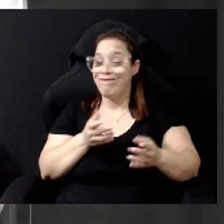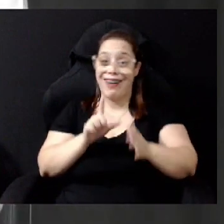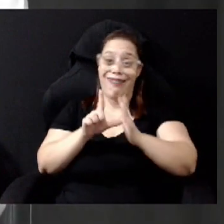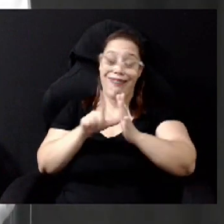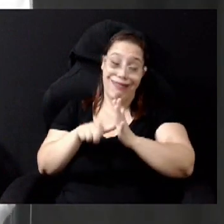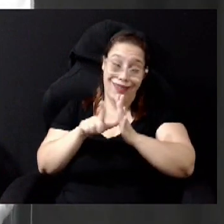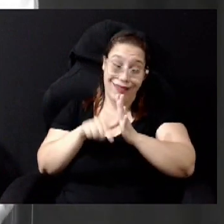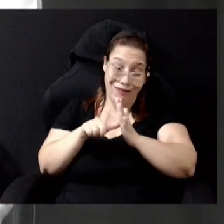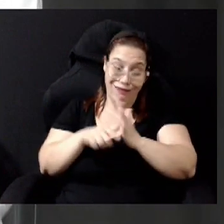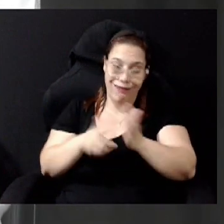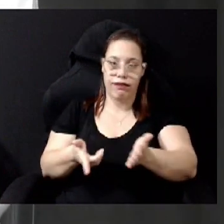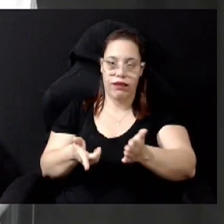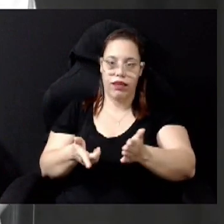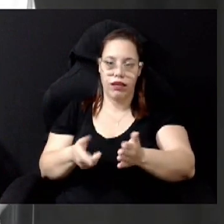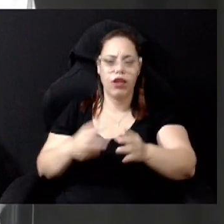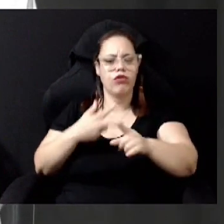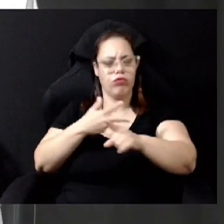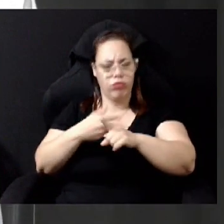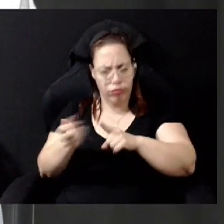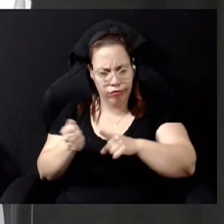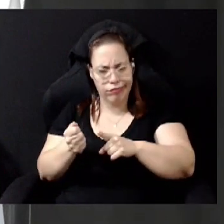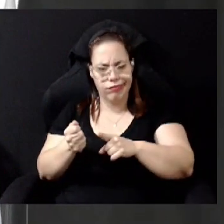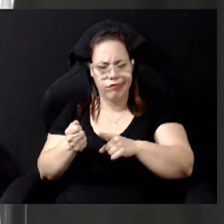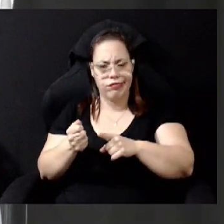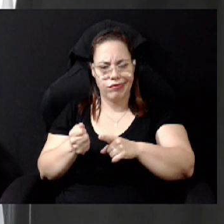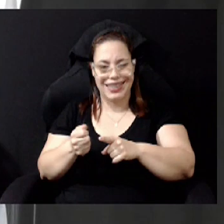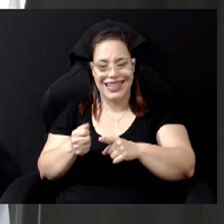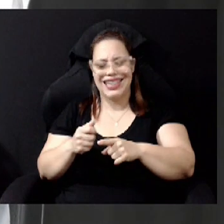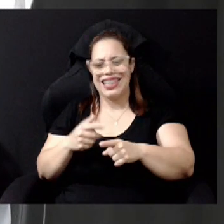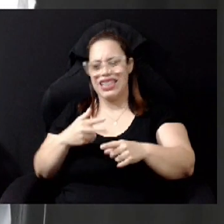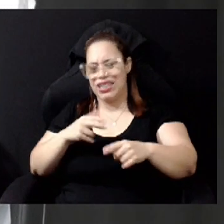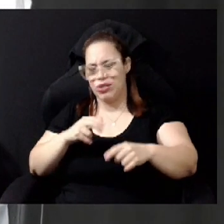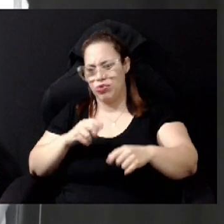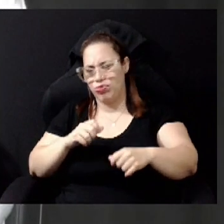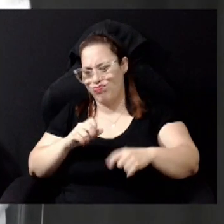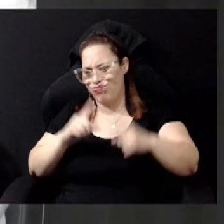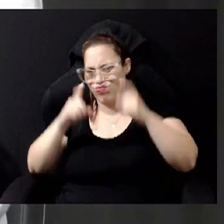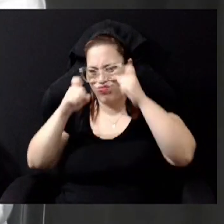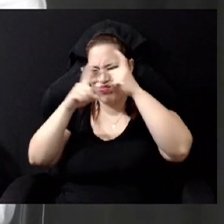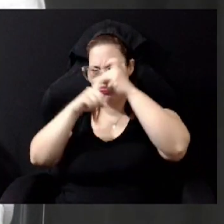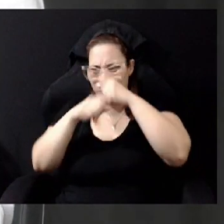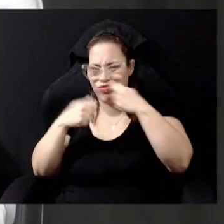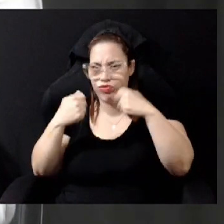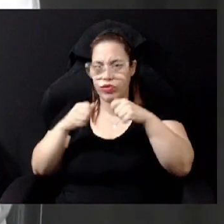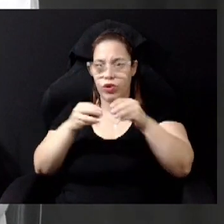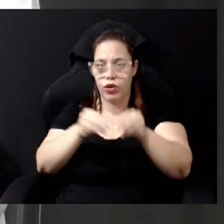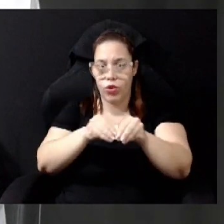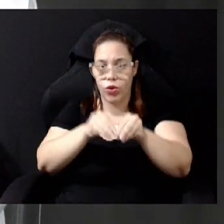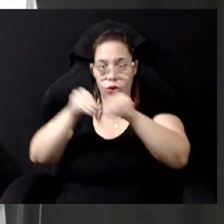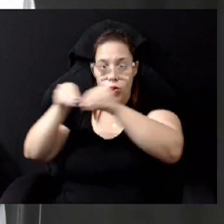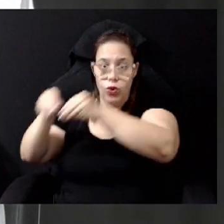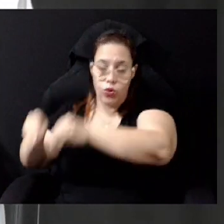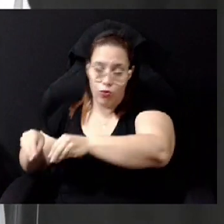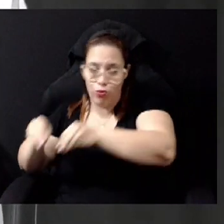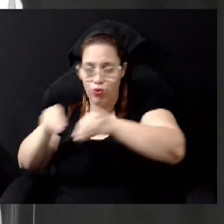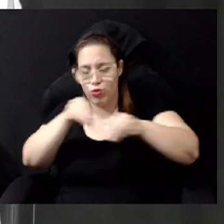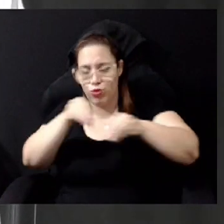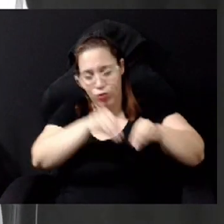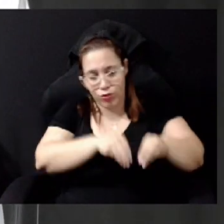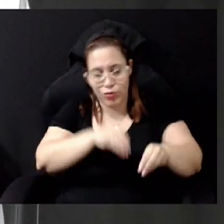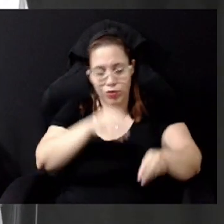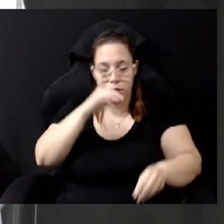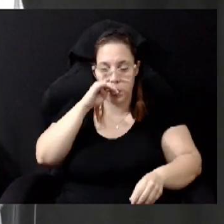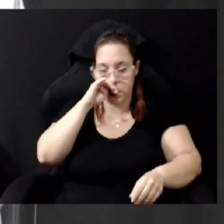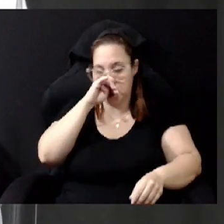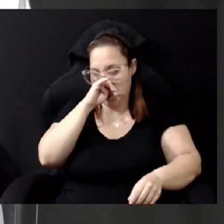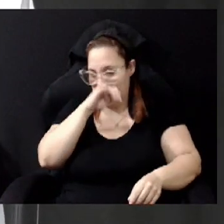estamos vencendo. É claro, temos muitos obstáculos, tem muita gente que precisa ser removida, realocada, precisa a feira, né? A